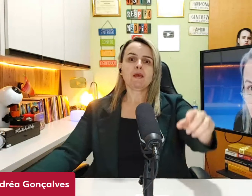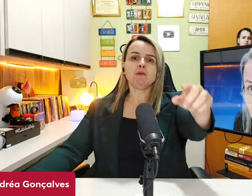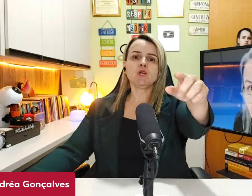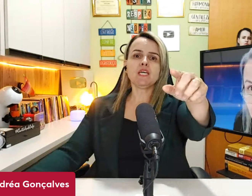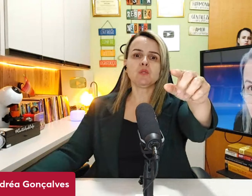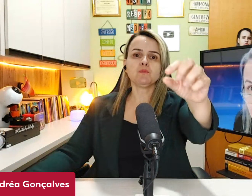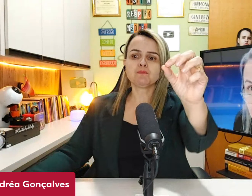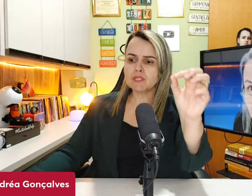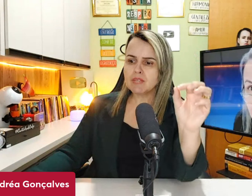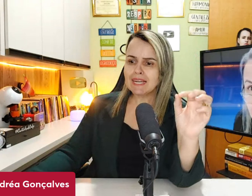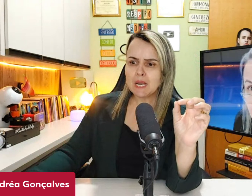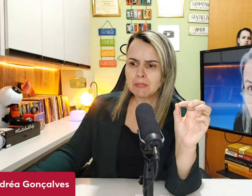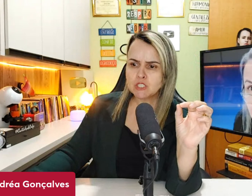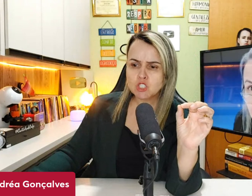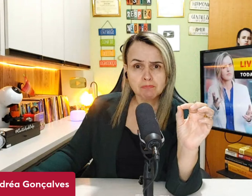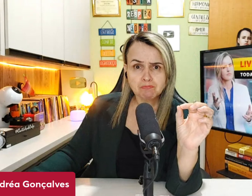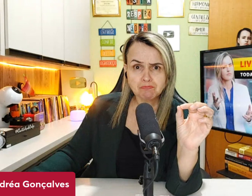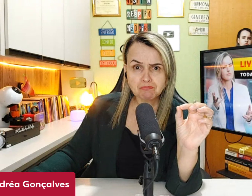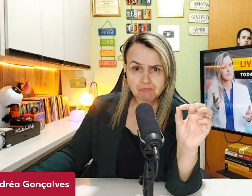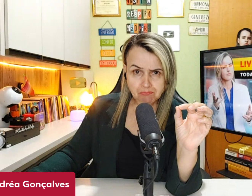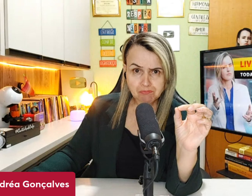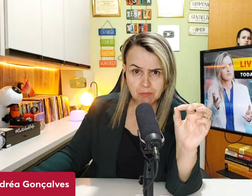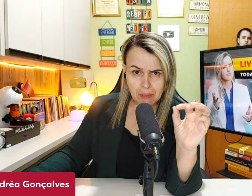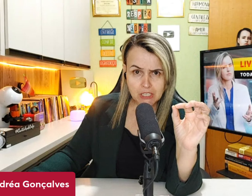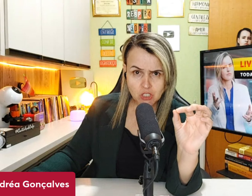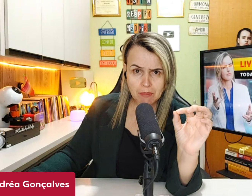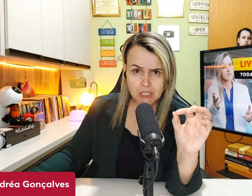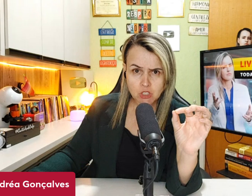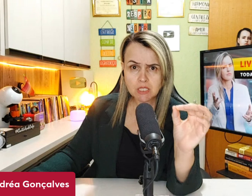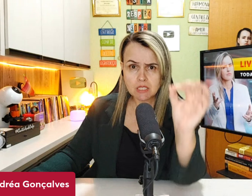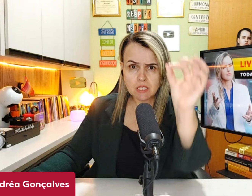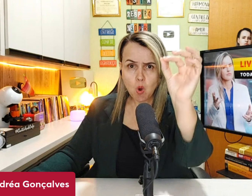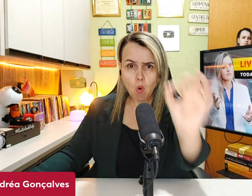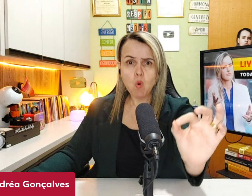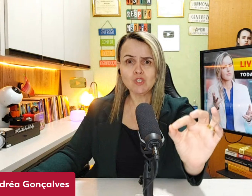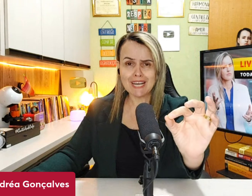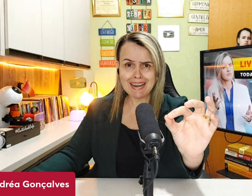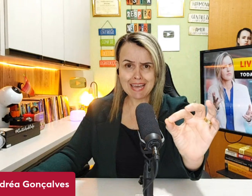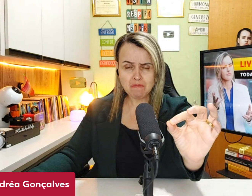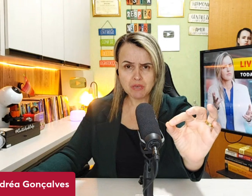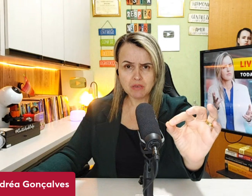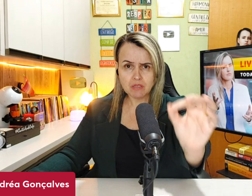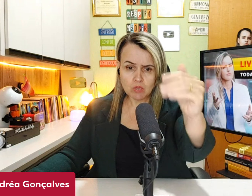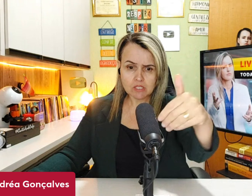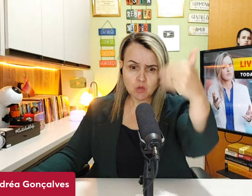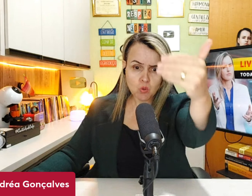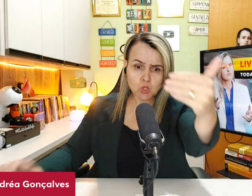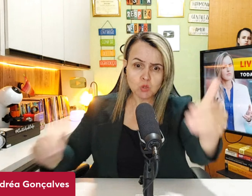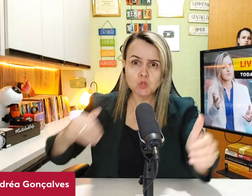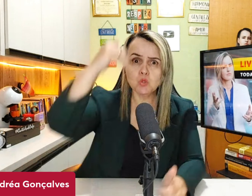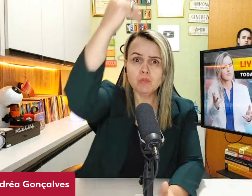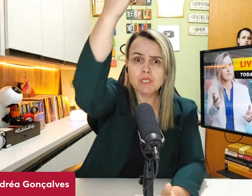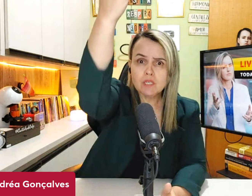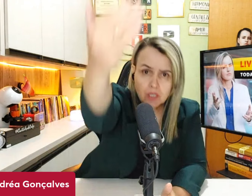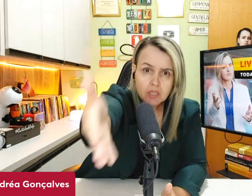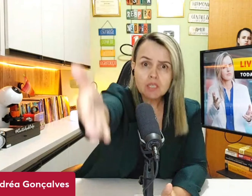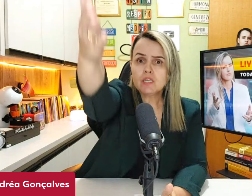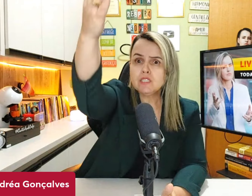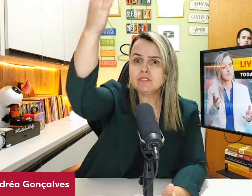vida meu querido dá aquela paradinha paradinha paradinha curte a Live quando você curte o